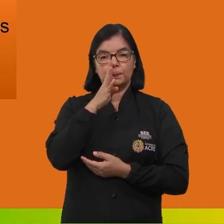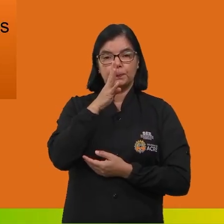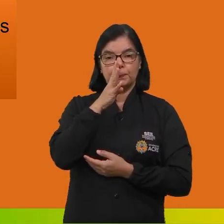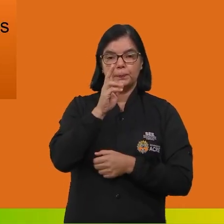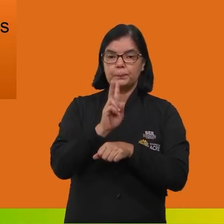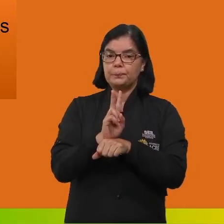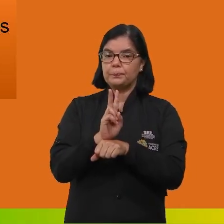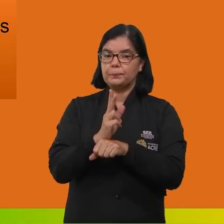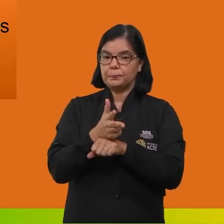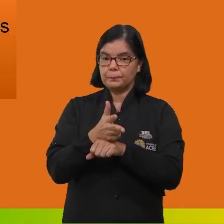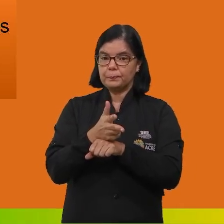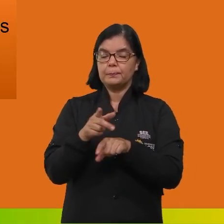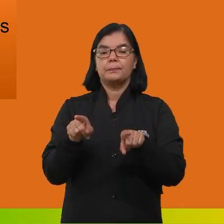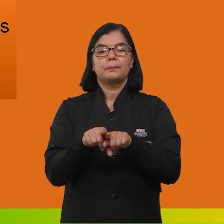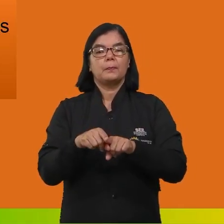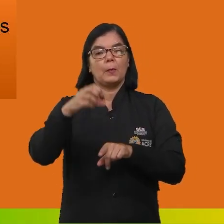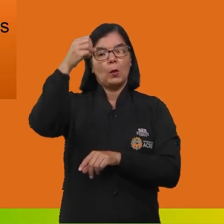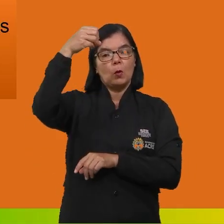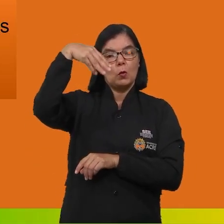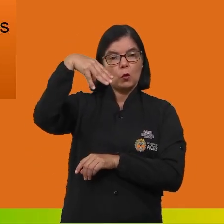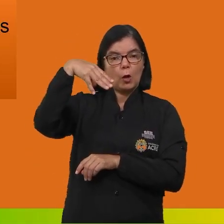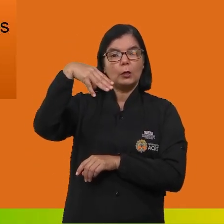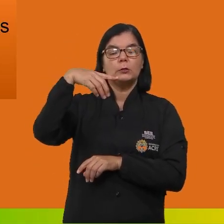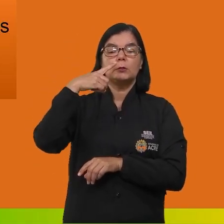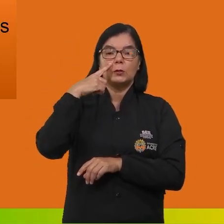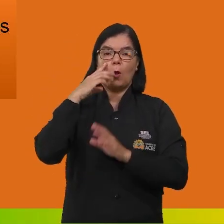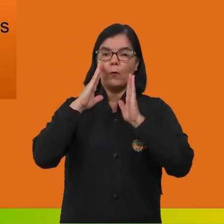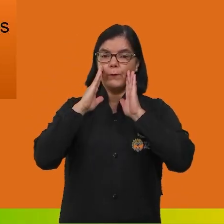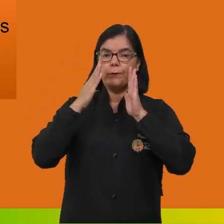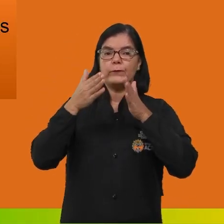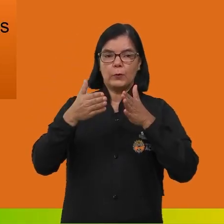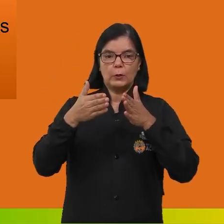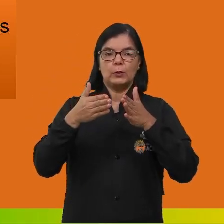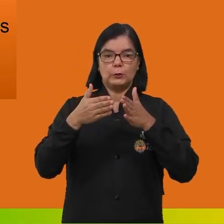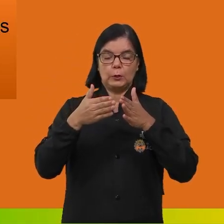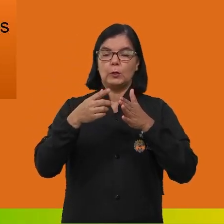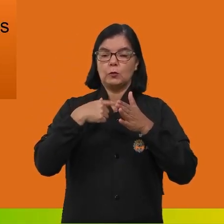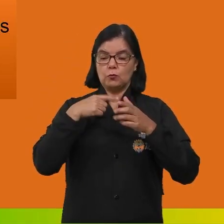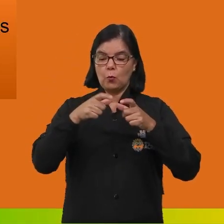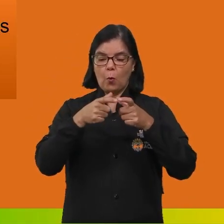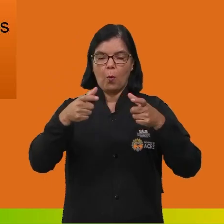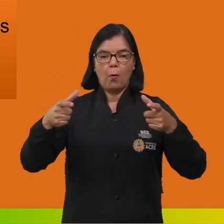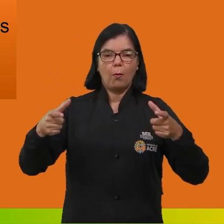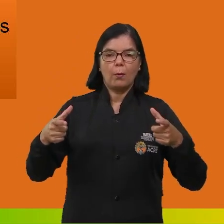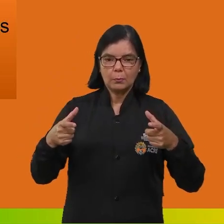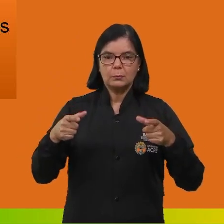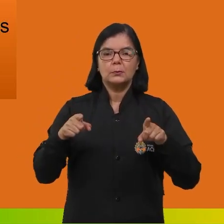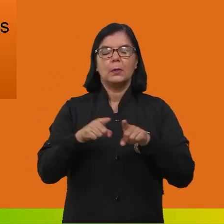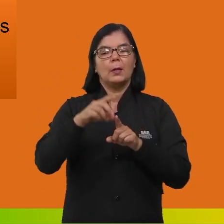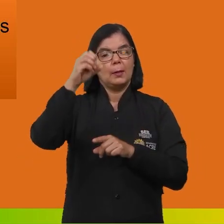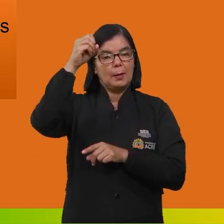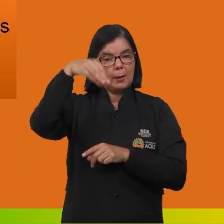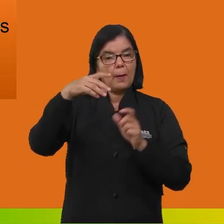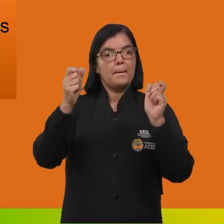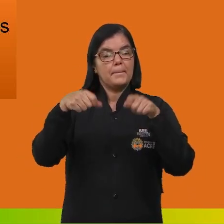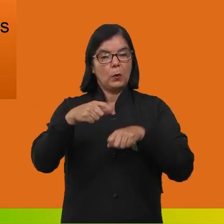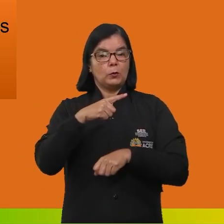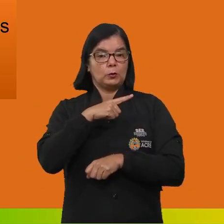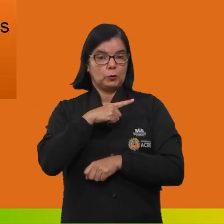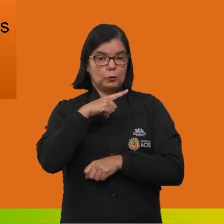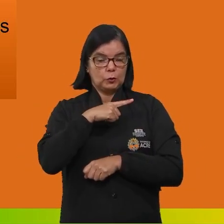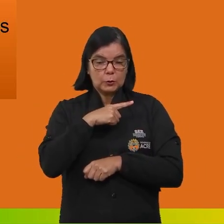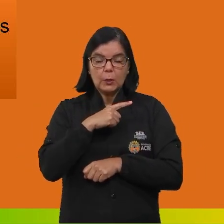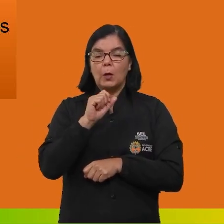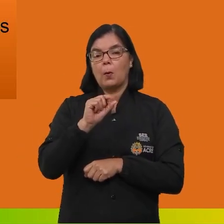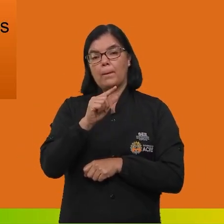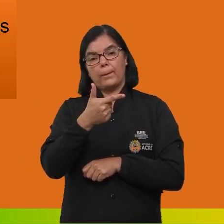no vídeo. Iluminação cria atmosfera, foca na ação e sugere o cenário. Então, essa iluminação, ela pode ou não ter,